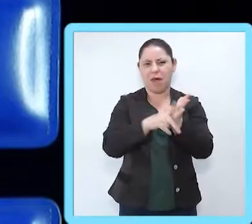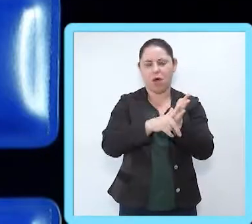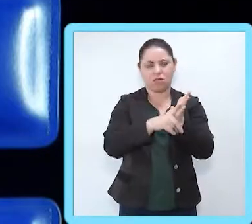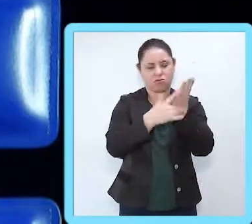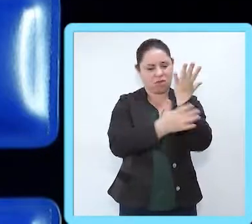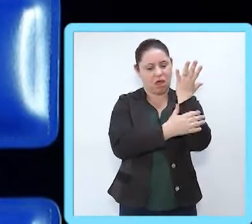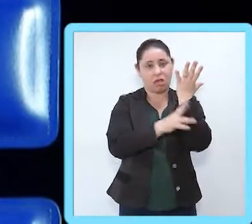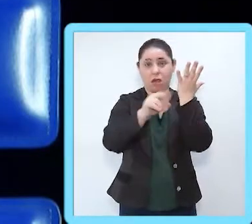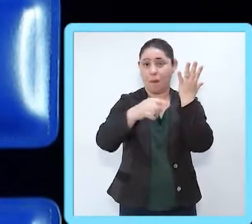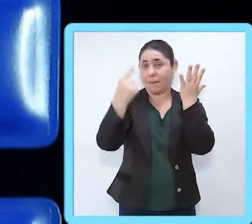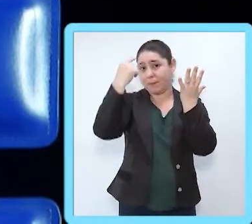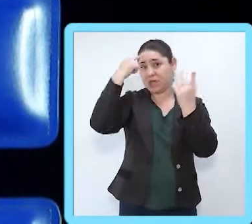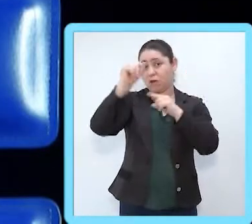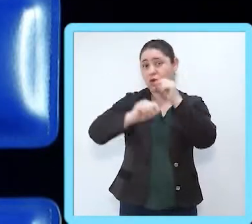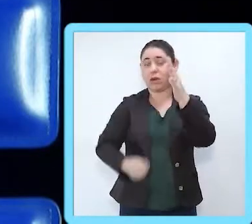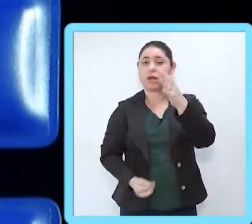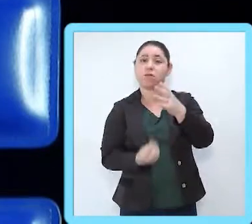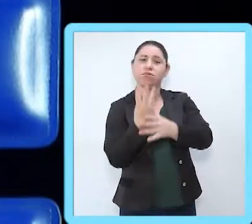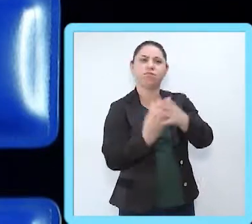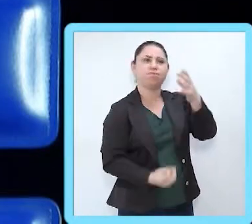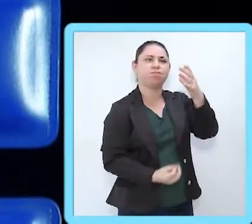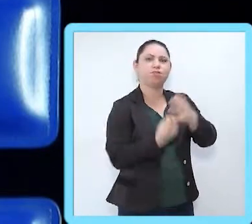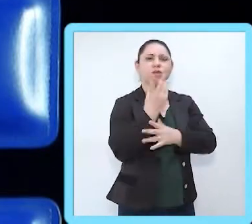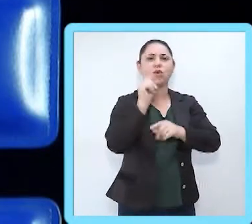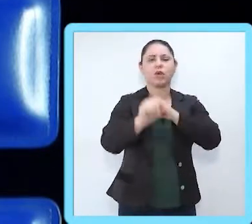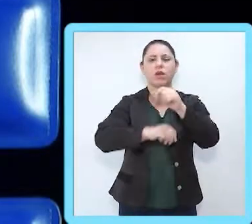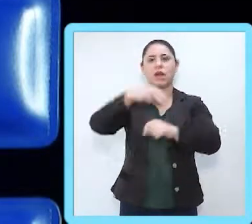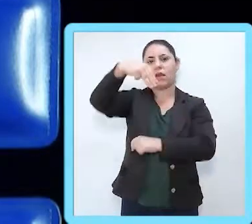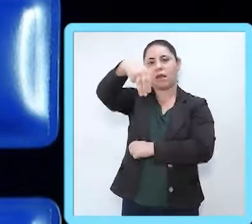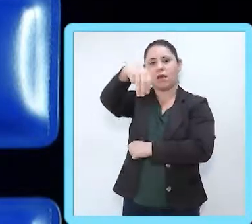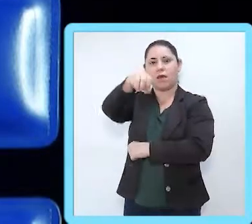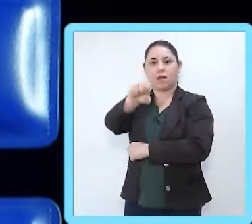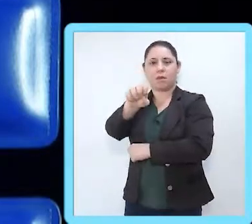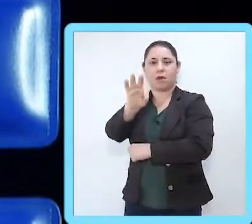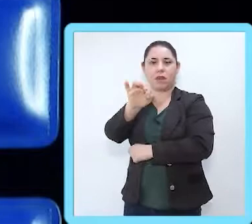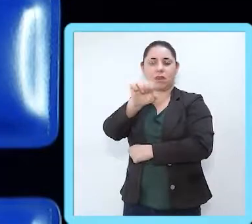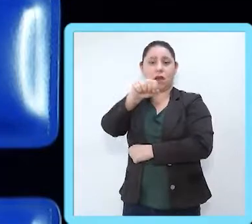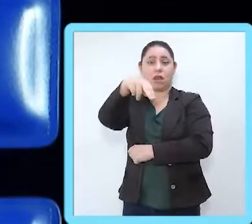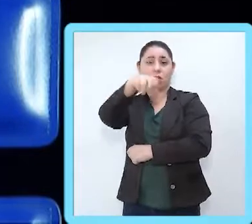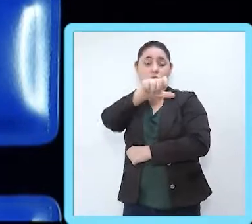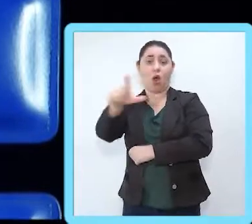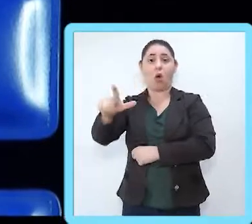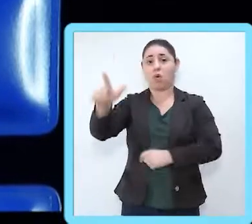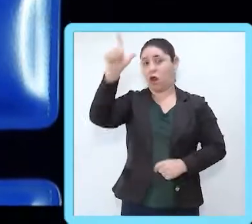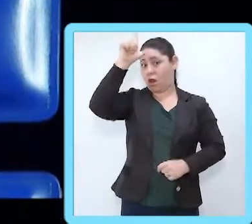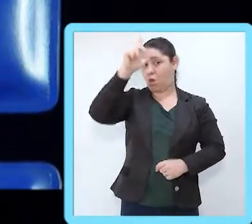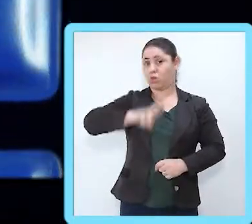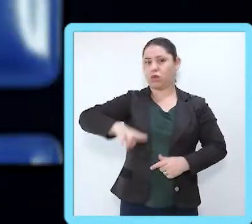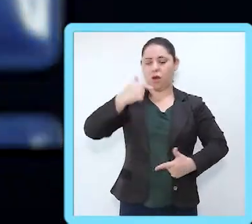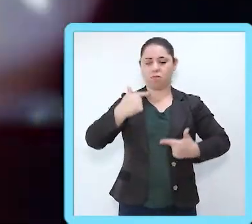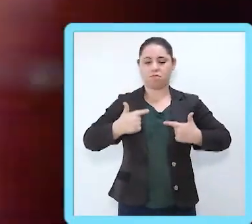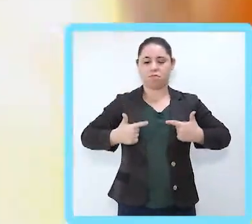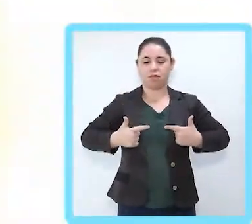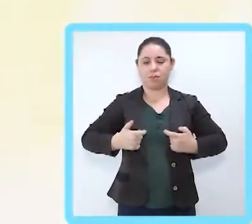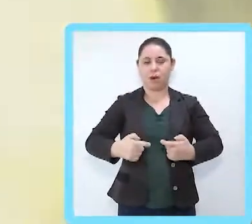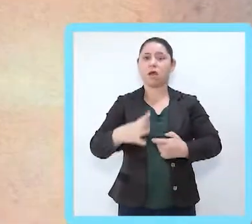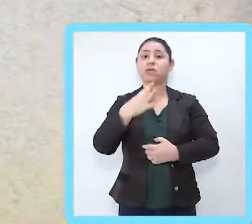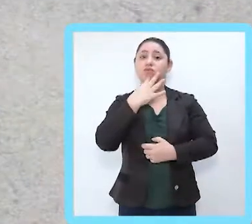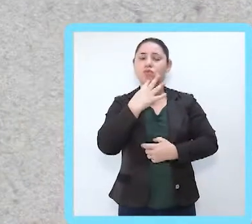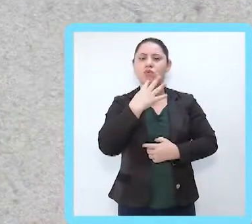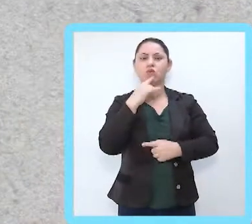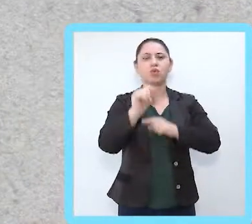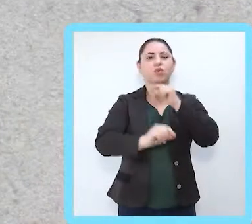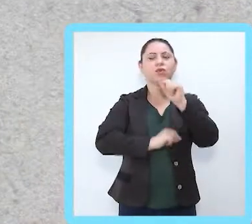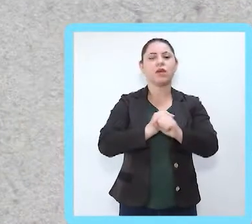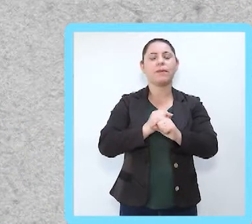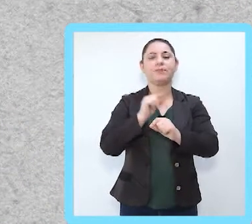gente pensava em criação de um produto chamado metanol, que os alemães tinham usado na guerra, e que nós, na CESP, conhecíamos,